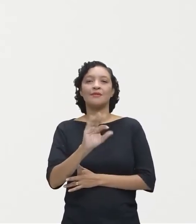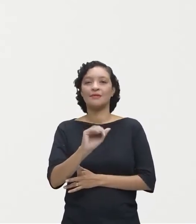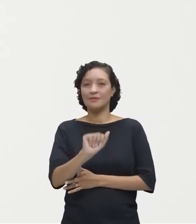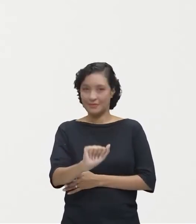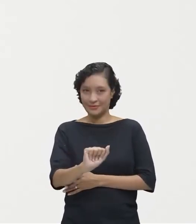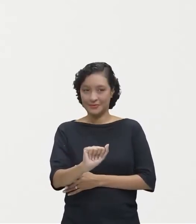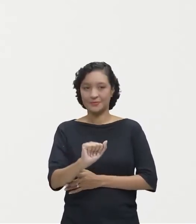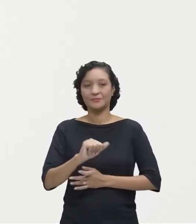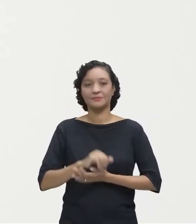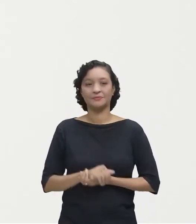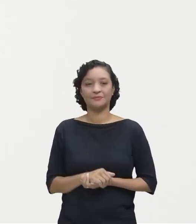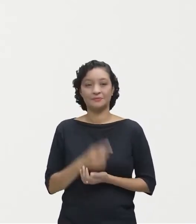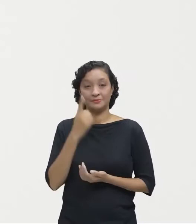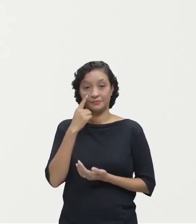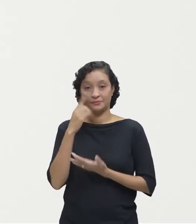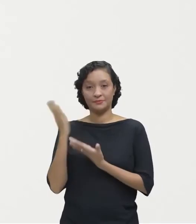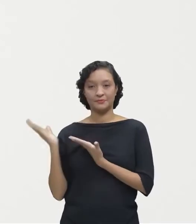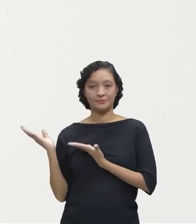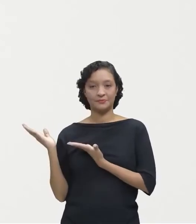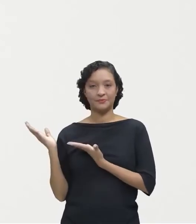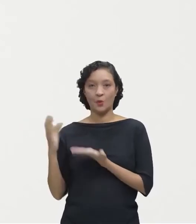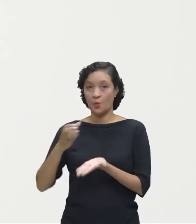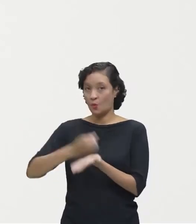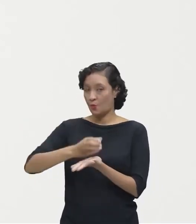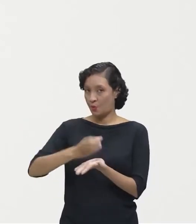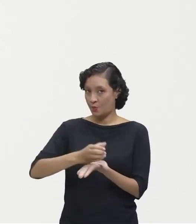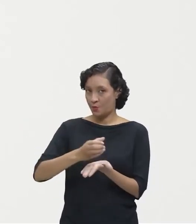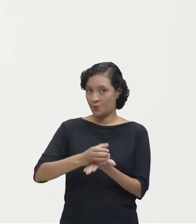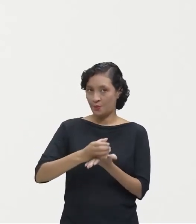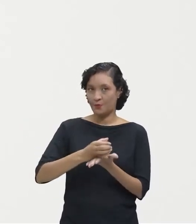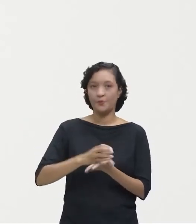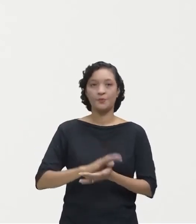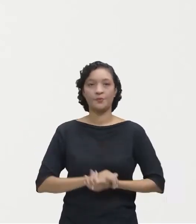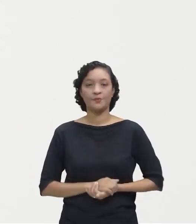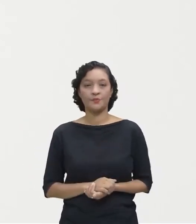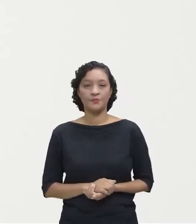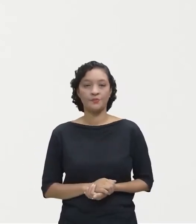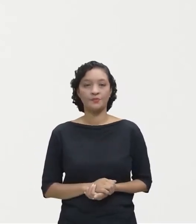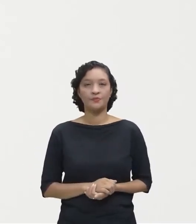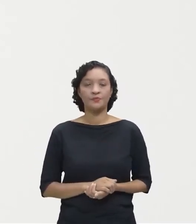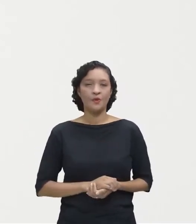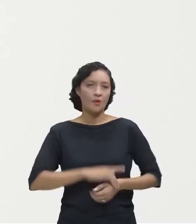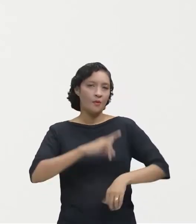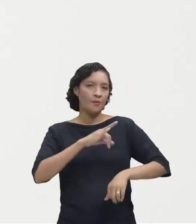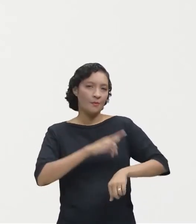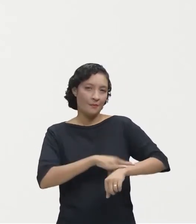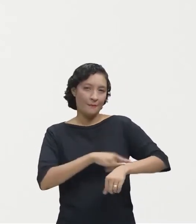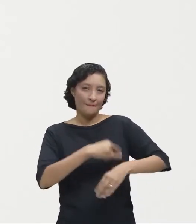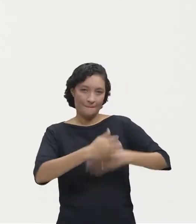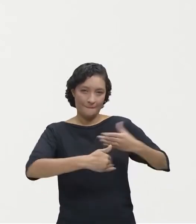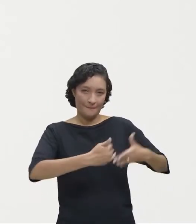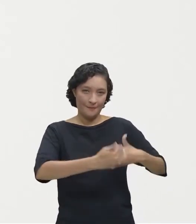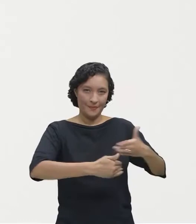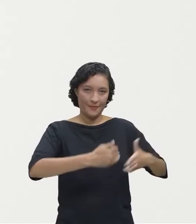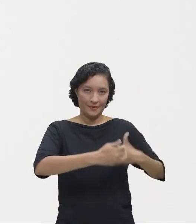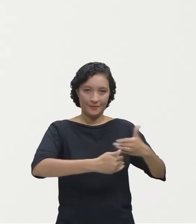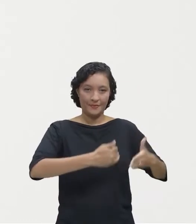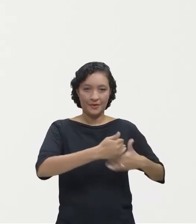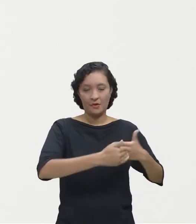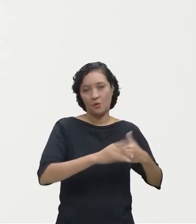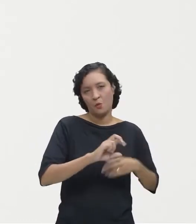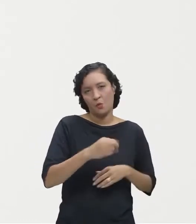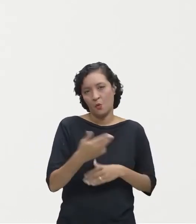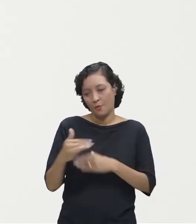E aqui, ó, um copo, um rolo de papel higiênico, papel